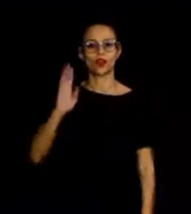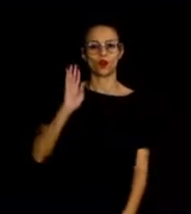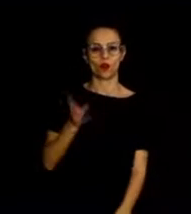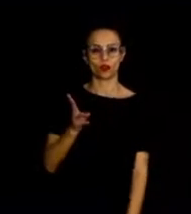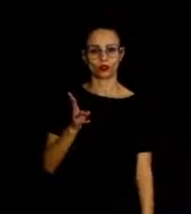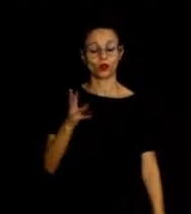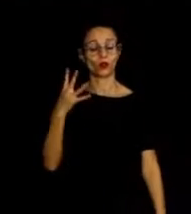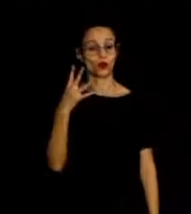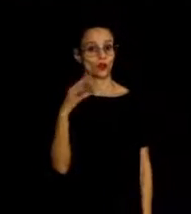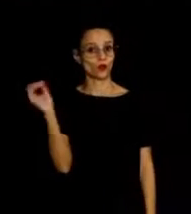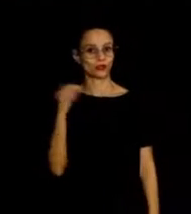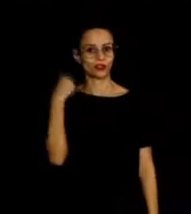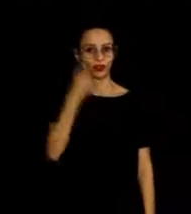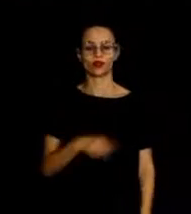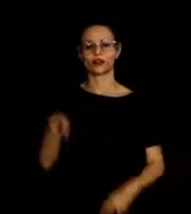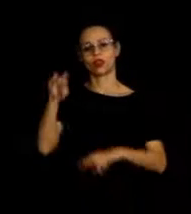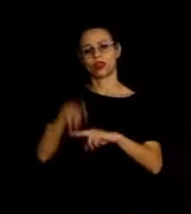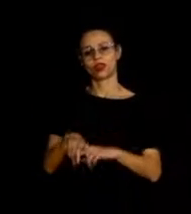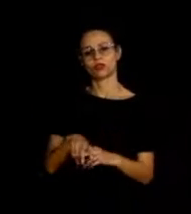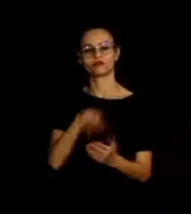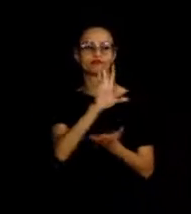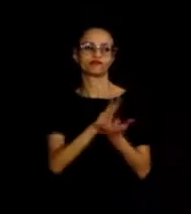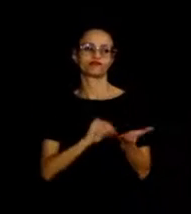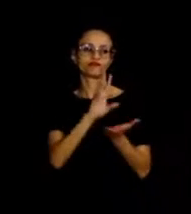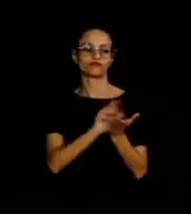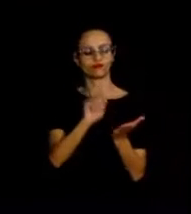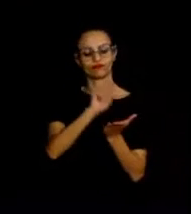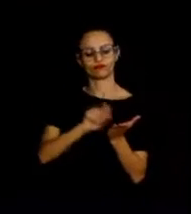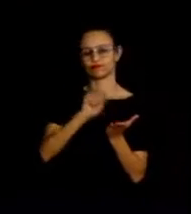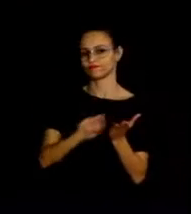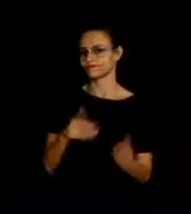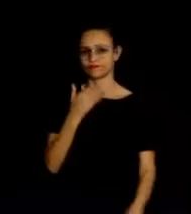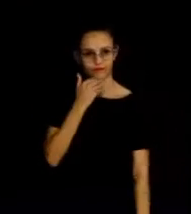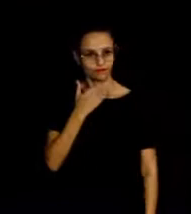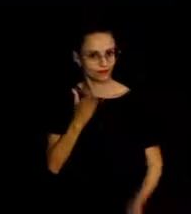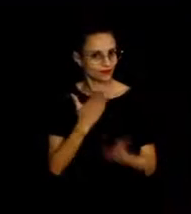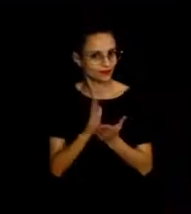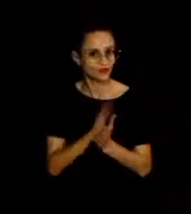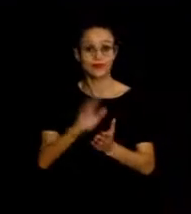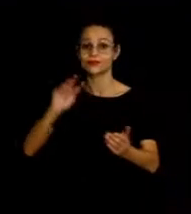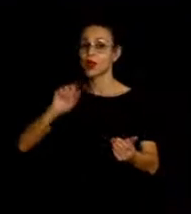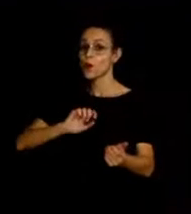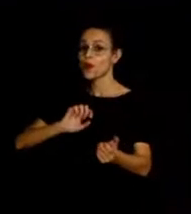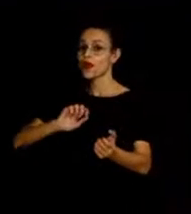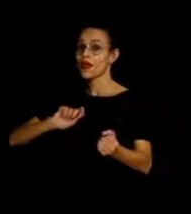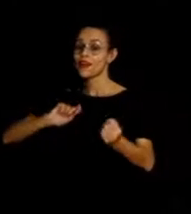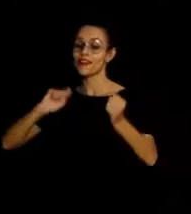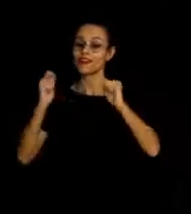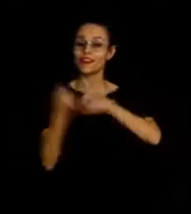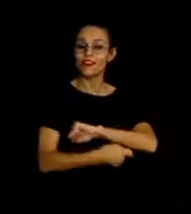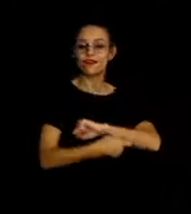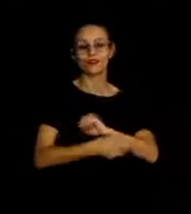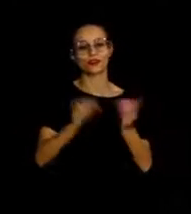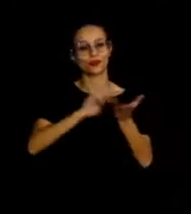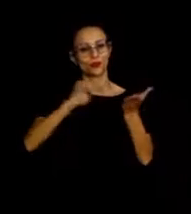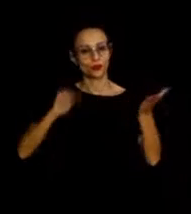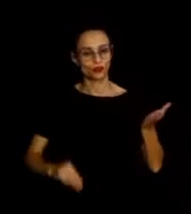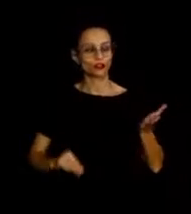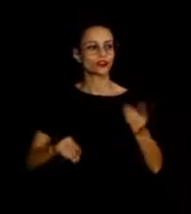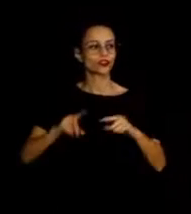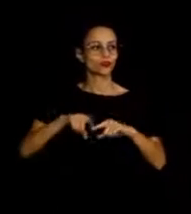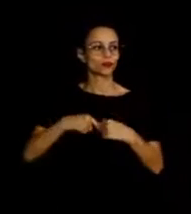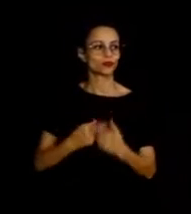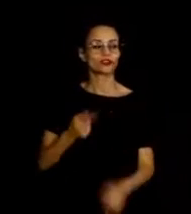4400 horas sentado copiando conteúdo não vai dar então a gente inverteu a metodologia E com isso eu tento